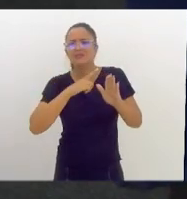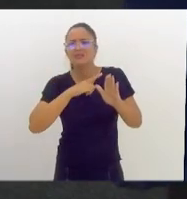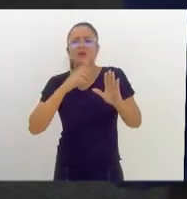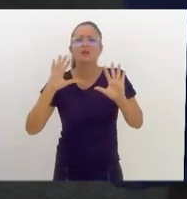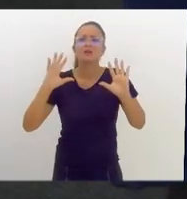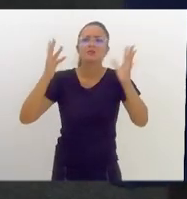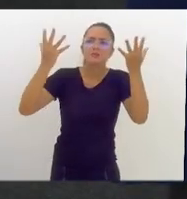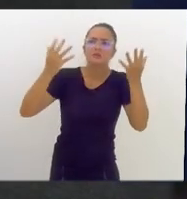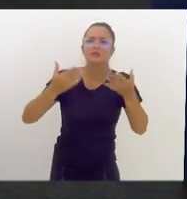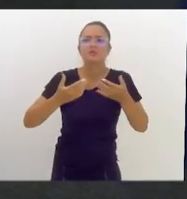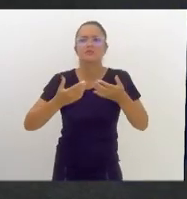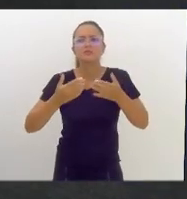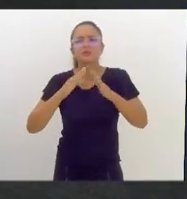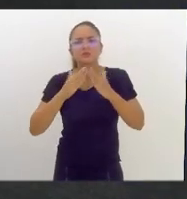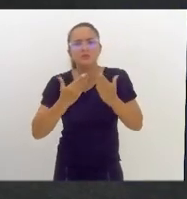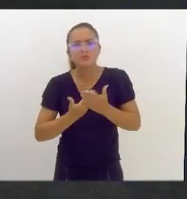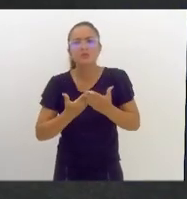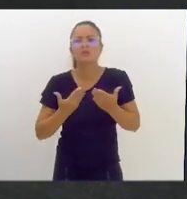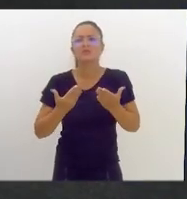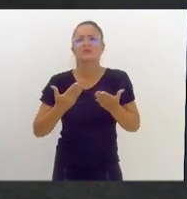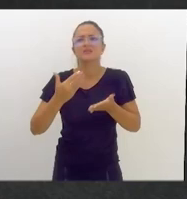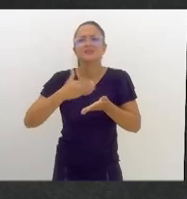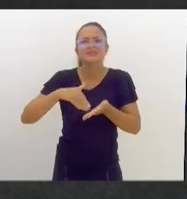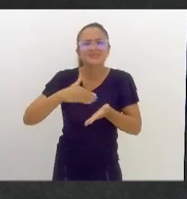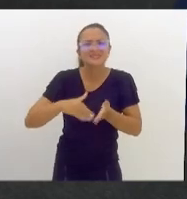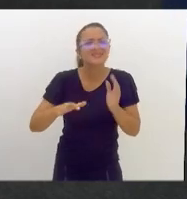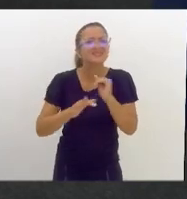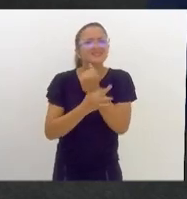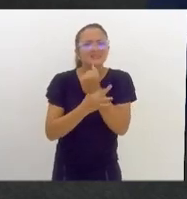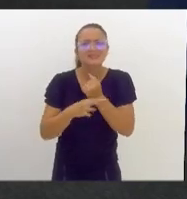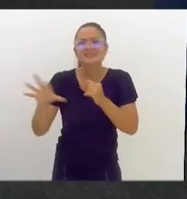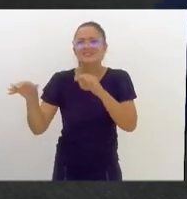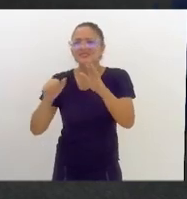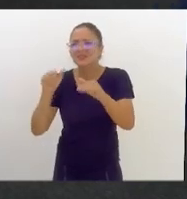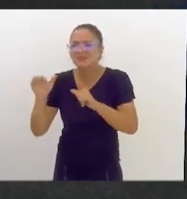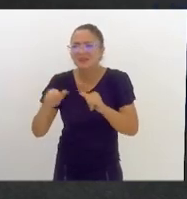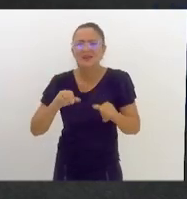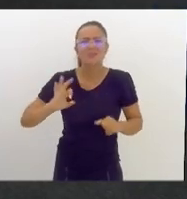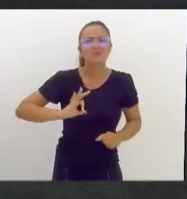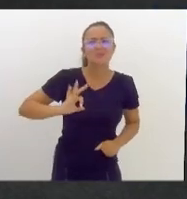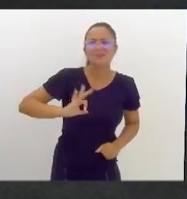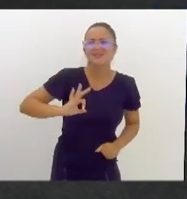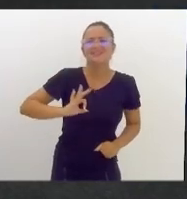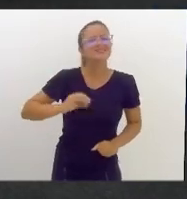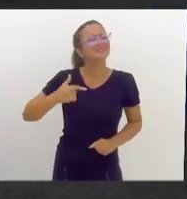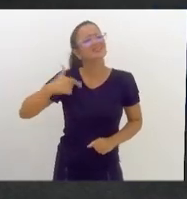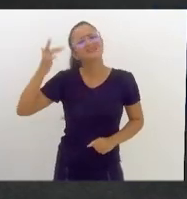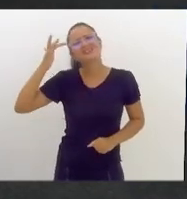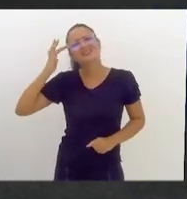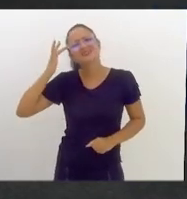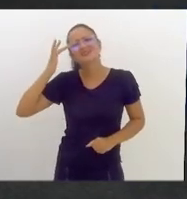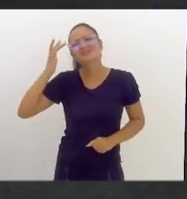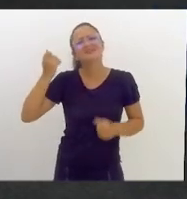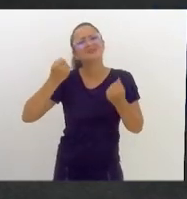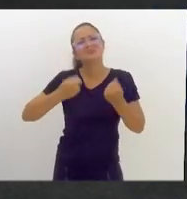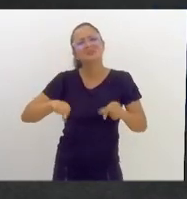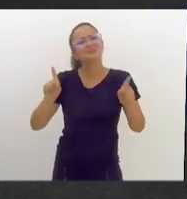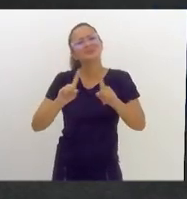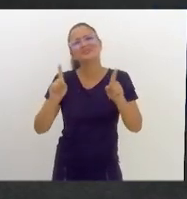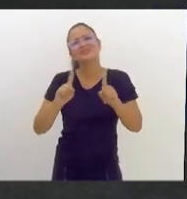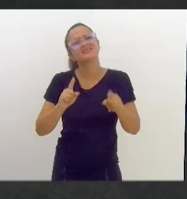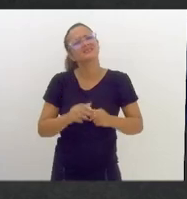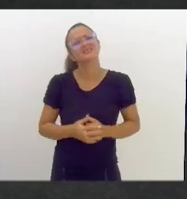eventos escolares, aí acionar a Secretaria de Segurança, com policiamento, eu achei até que estava uma coisa meio fora de